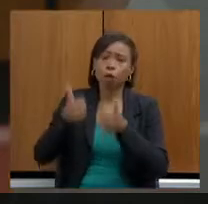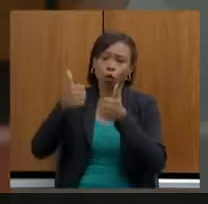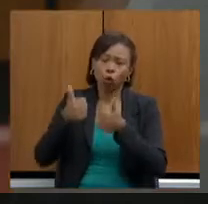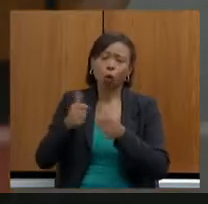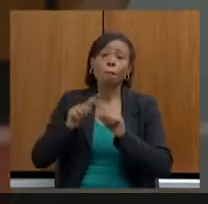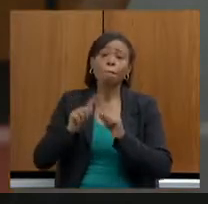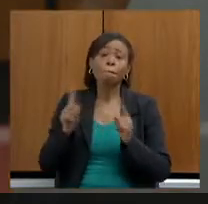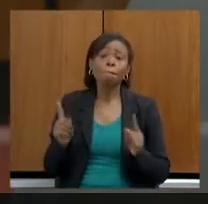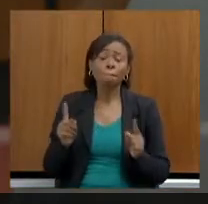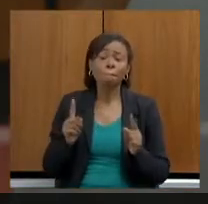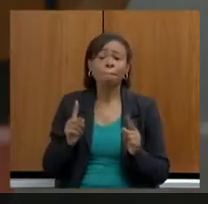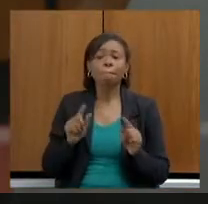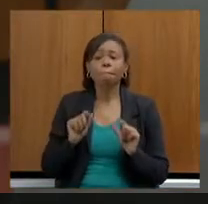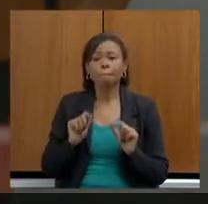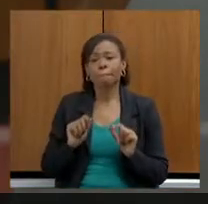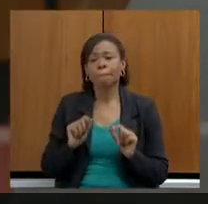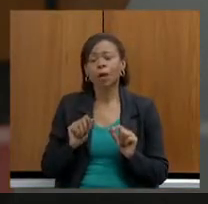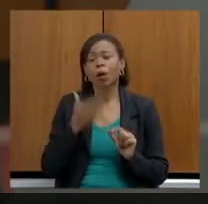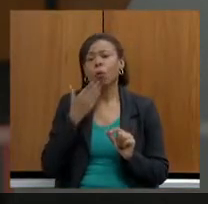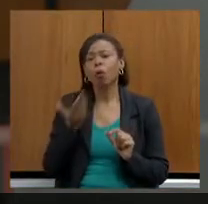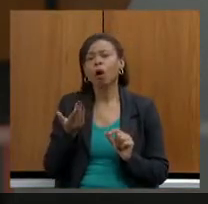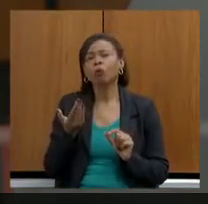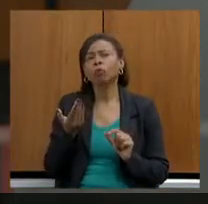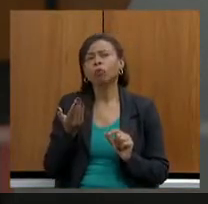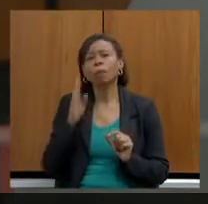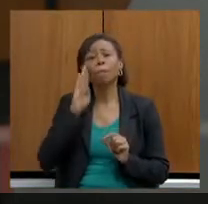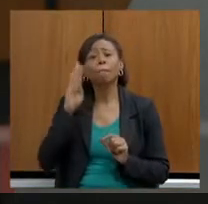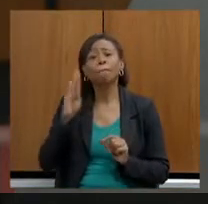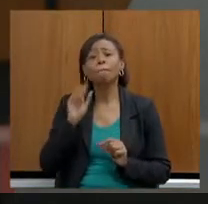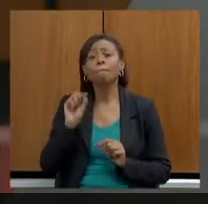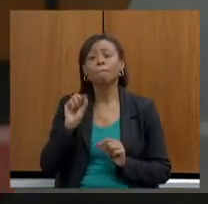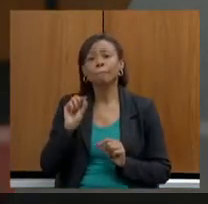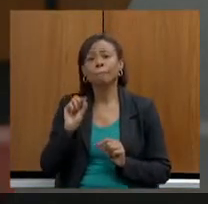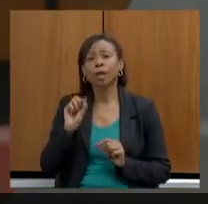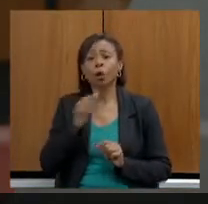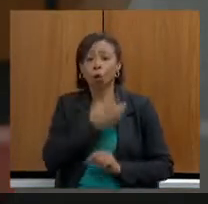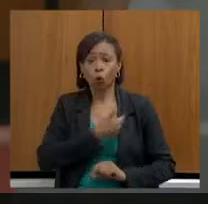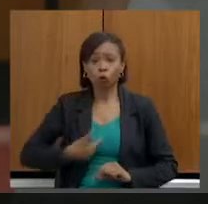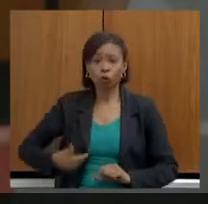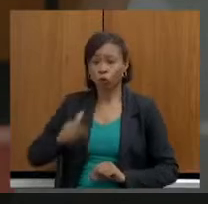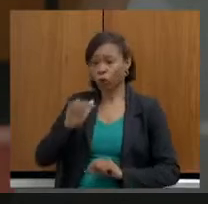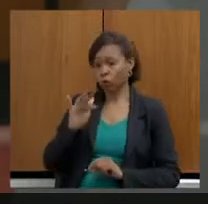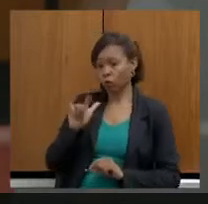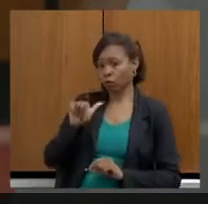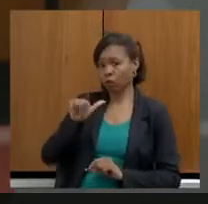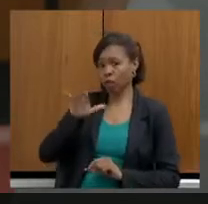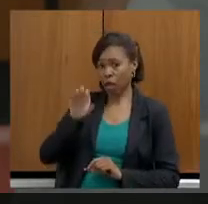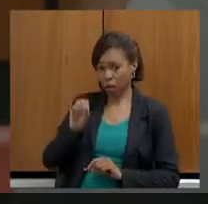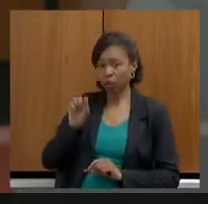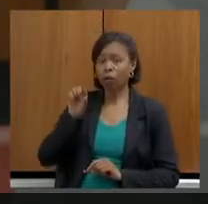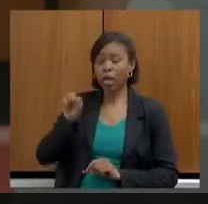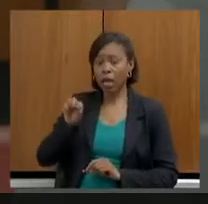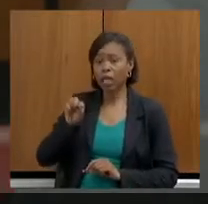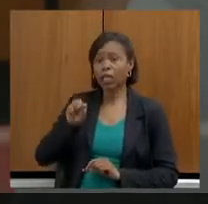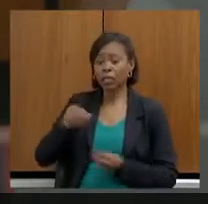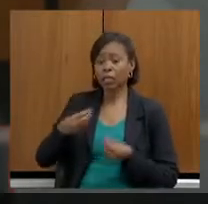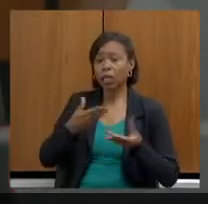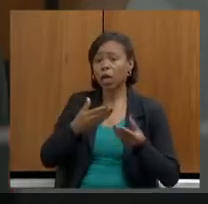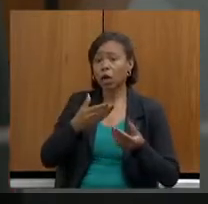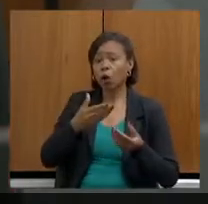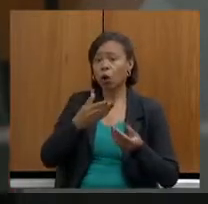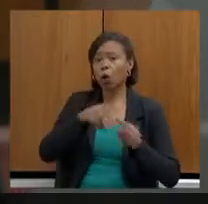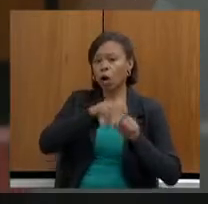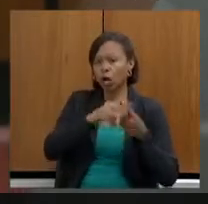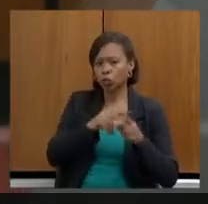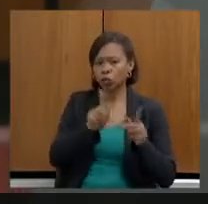Mas é qual é o ponto Deputado o deputado o governador Flávio Dino promover o reajuste aos professores